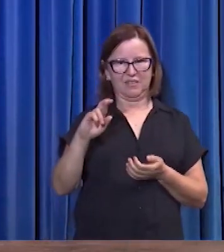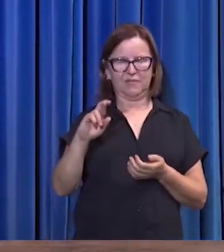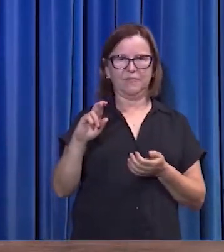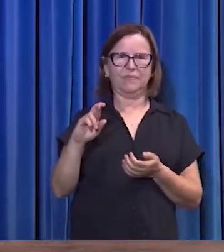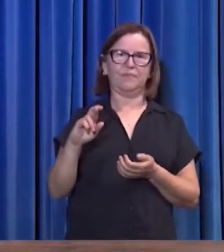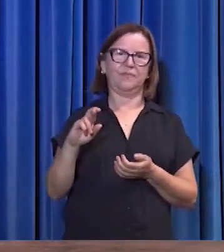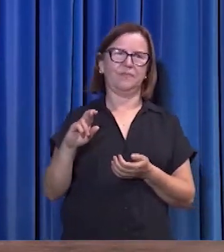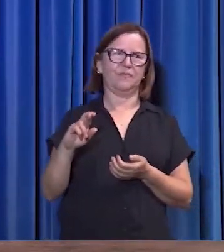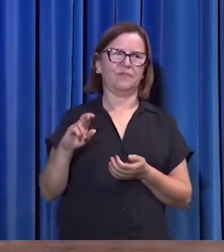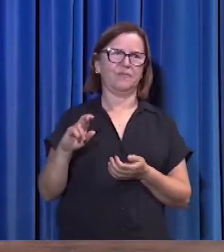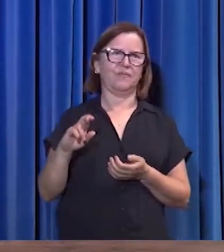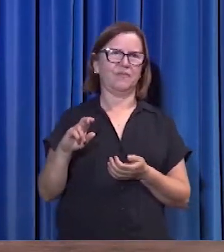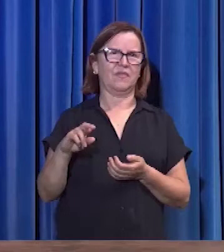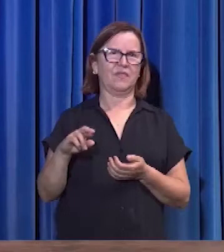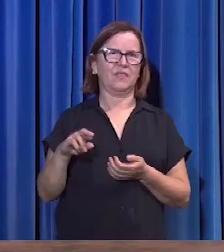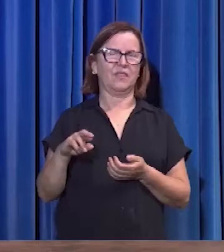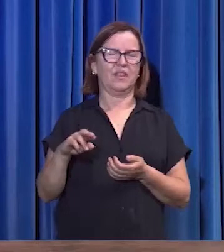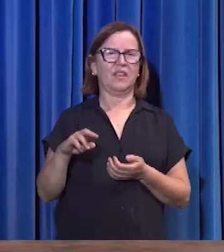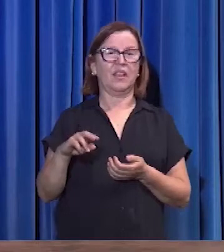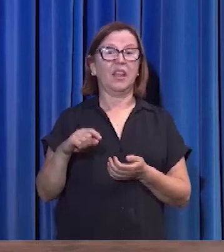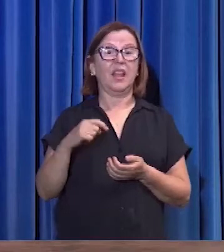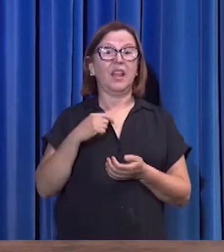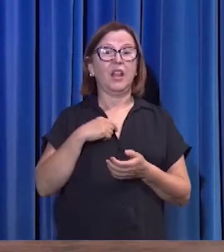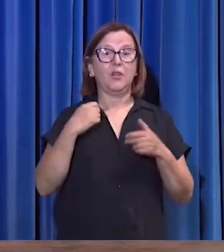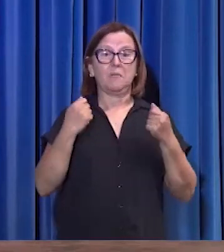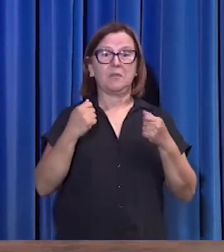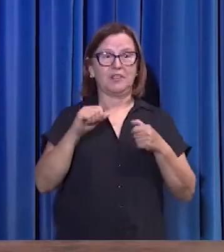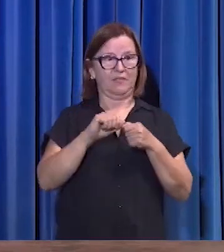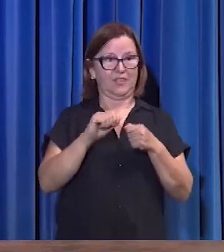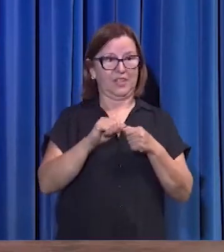Religião eu faço as coisas acontecerem.